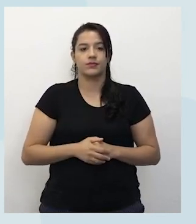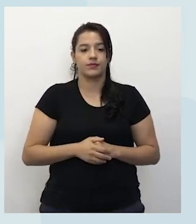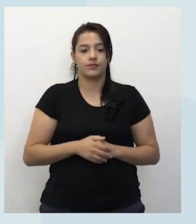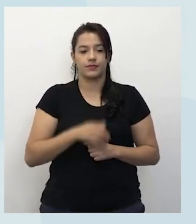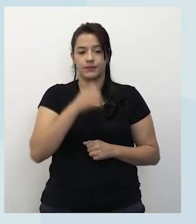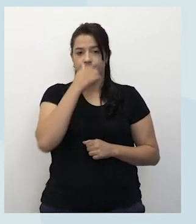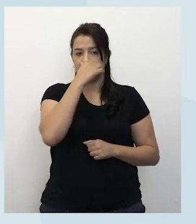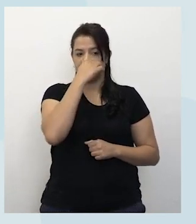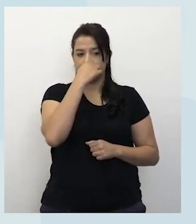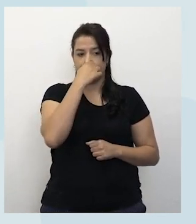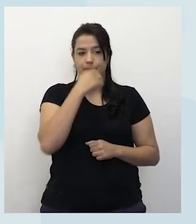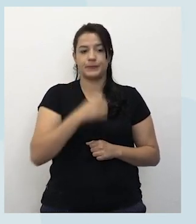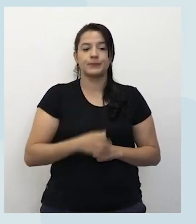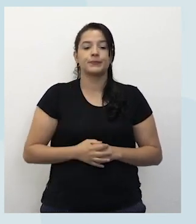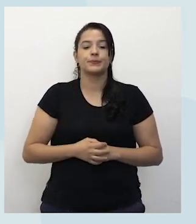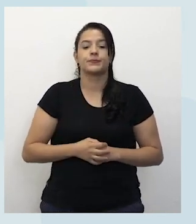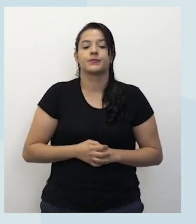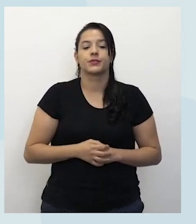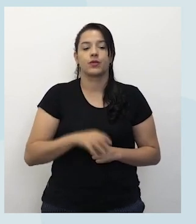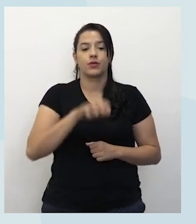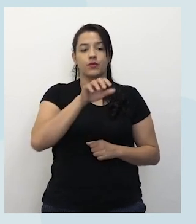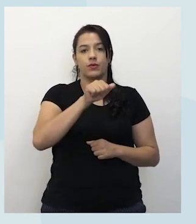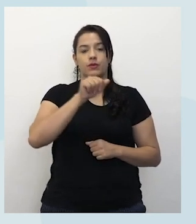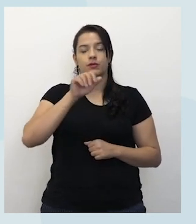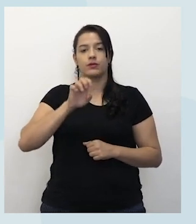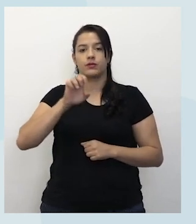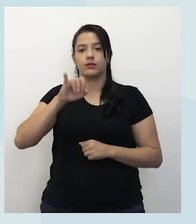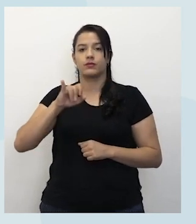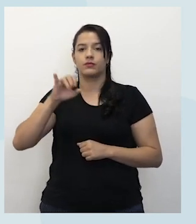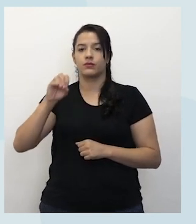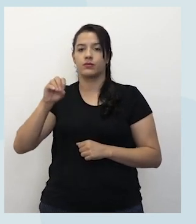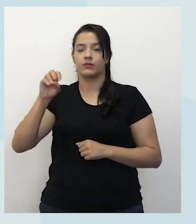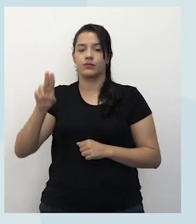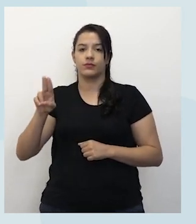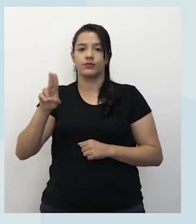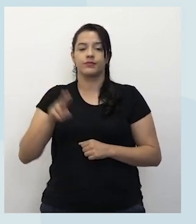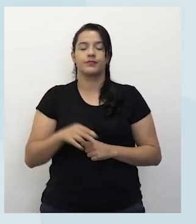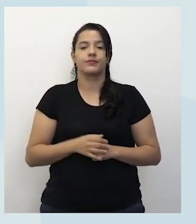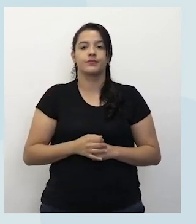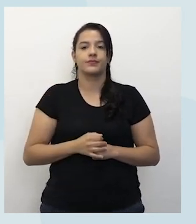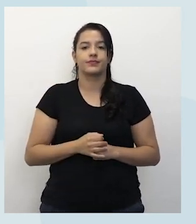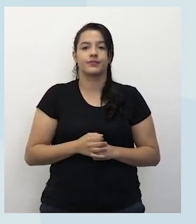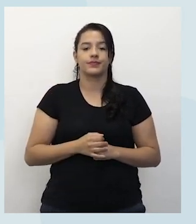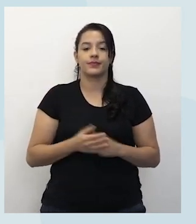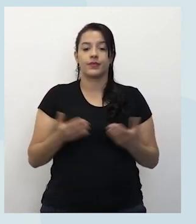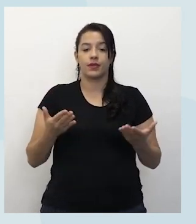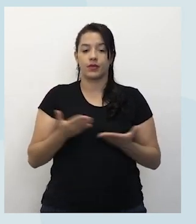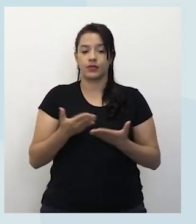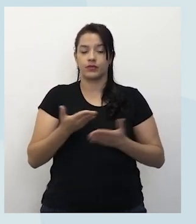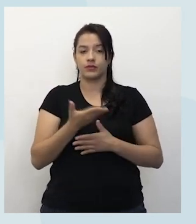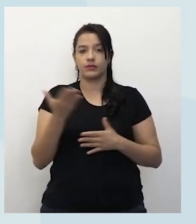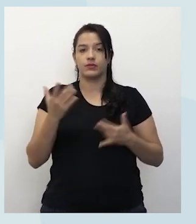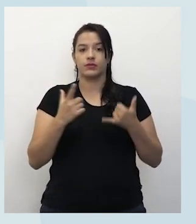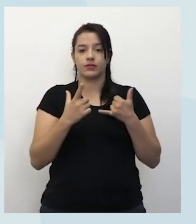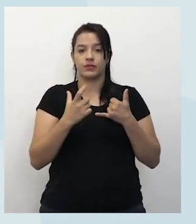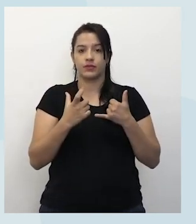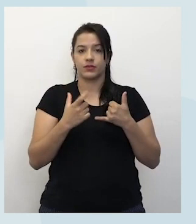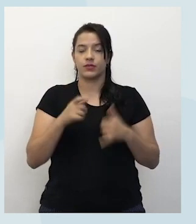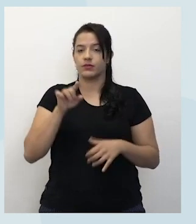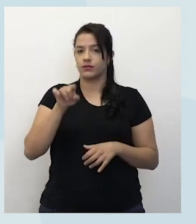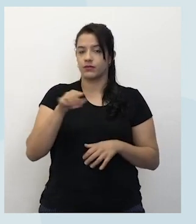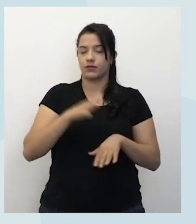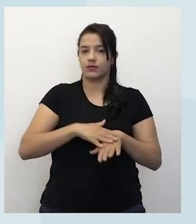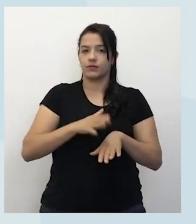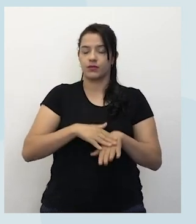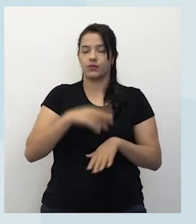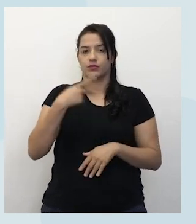então, ei, i, ai, ou, you. A gente colocou aqui numa separadinha. E a gente, então, tira print isso daqui, faz uma tabelinha no